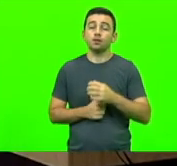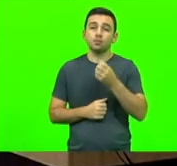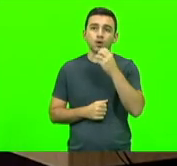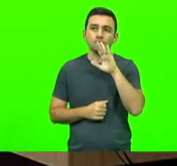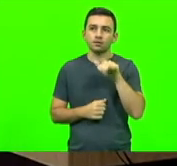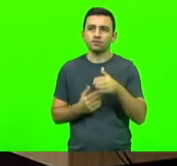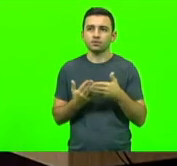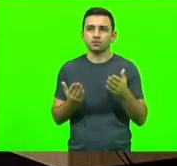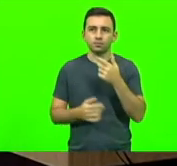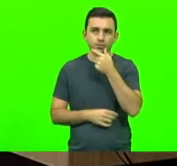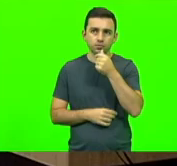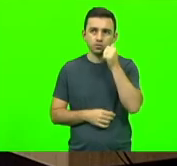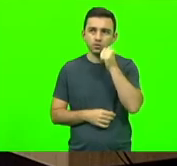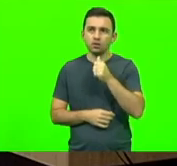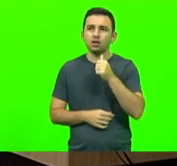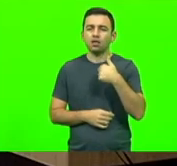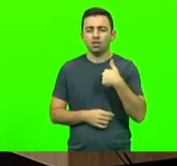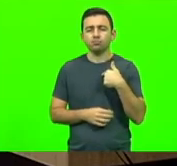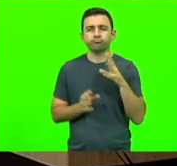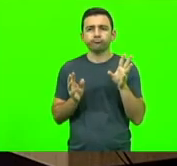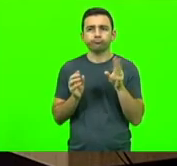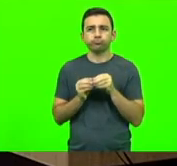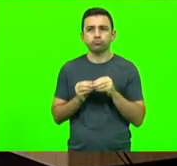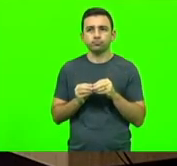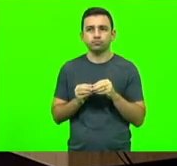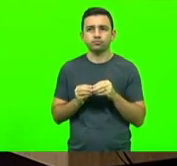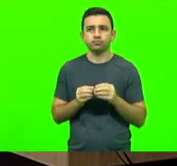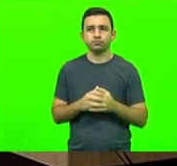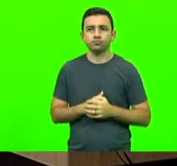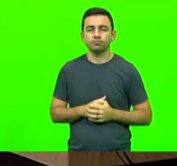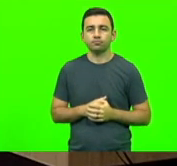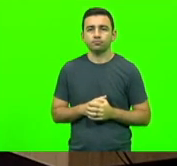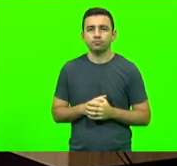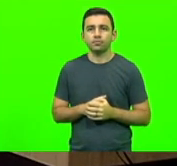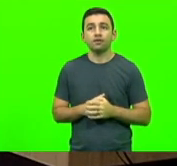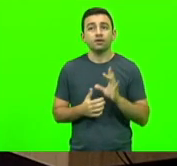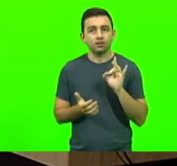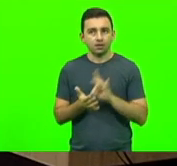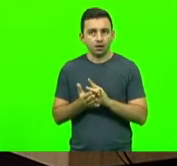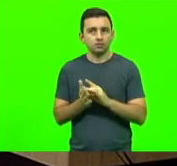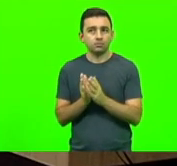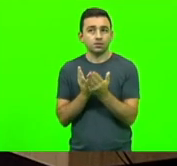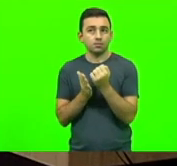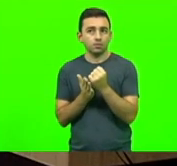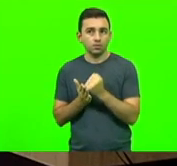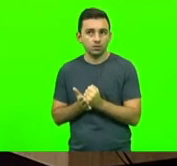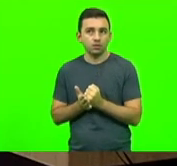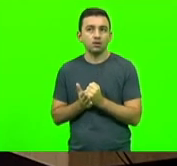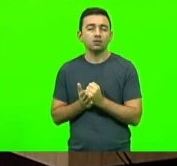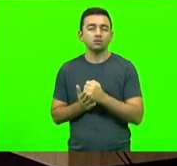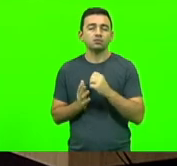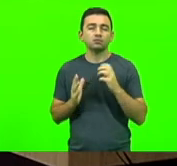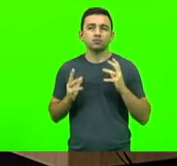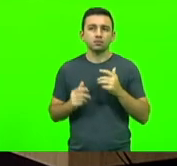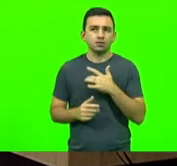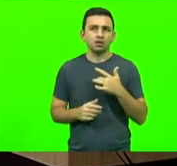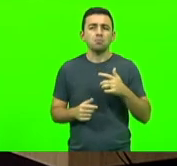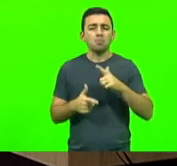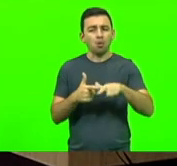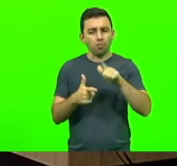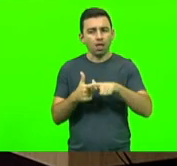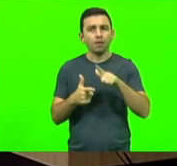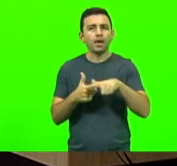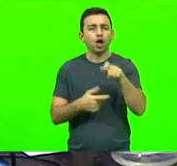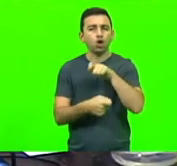e senhores. Vou ser sucinto. Algumas verdades sobre o passaporte sanitário. Primeiro, ele já lesa a economia,